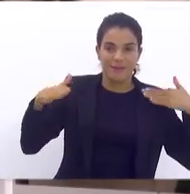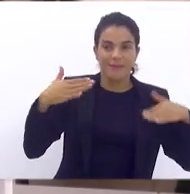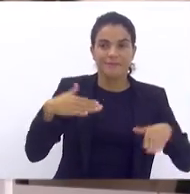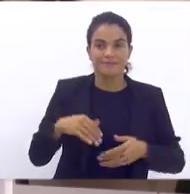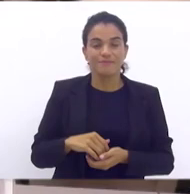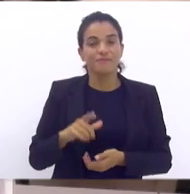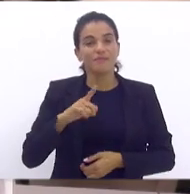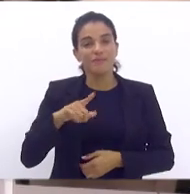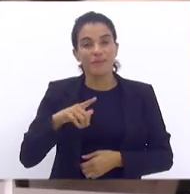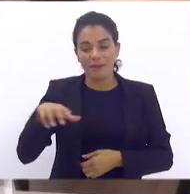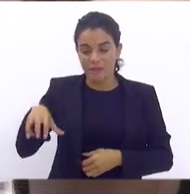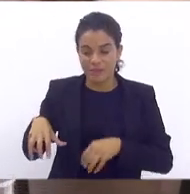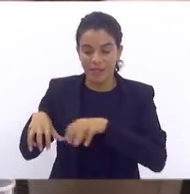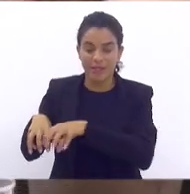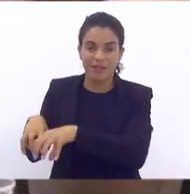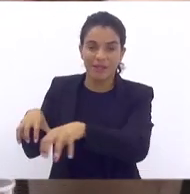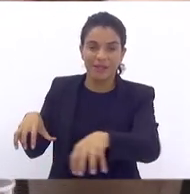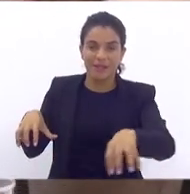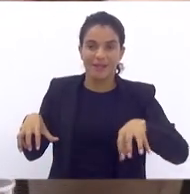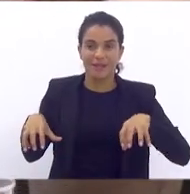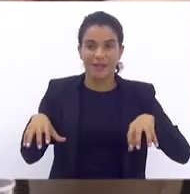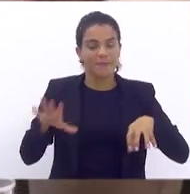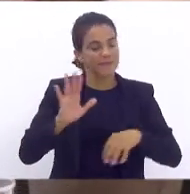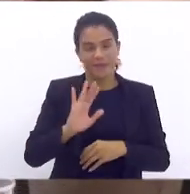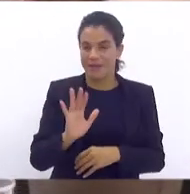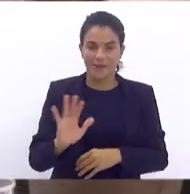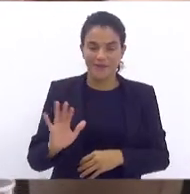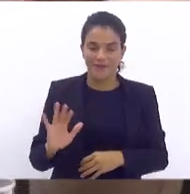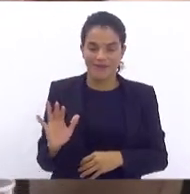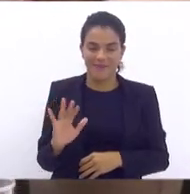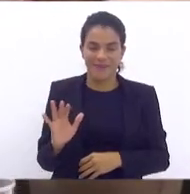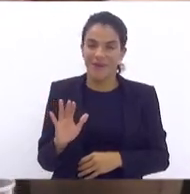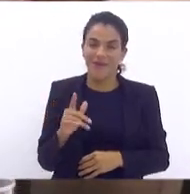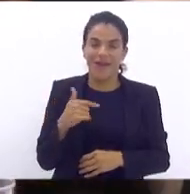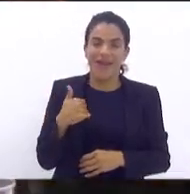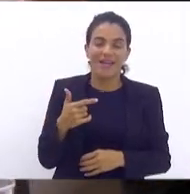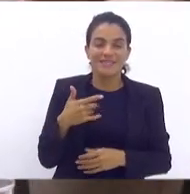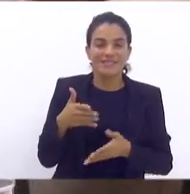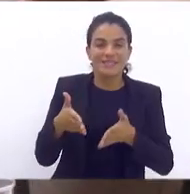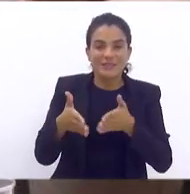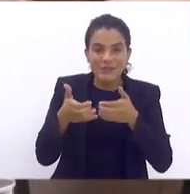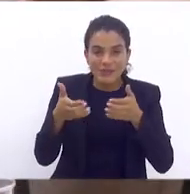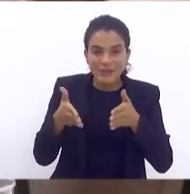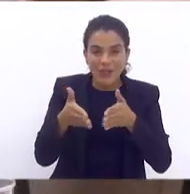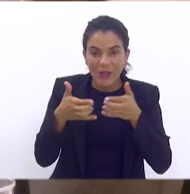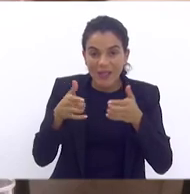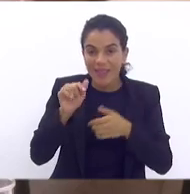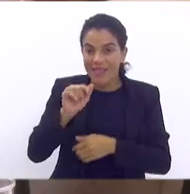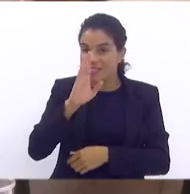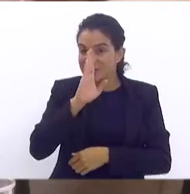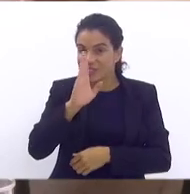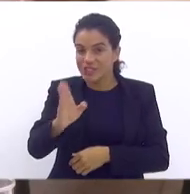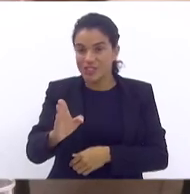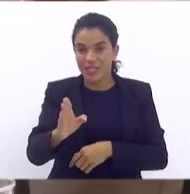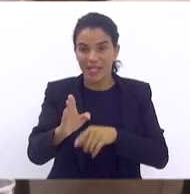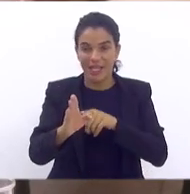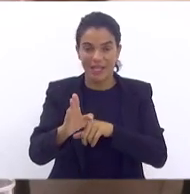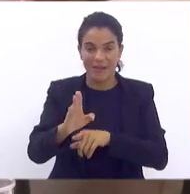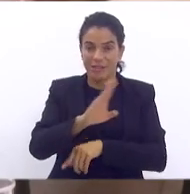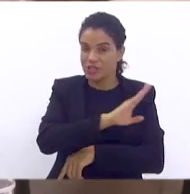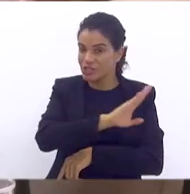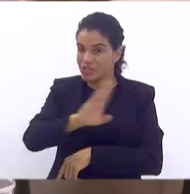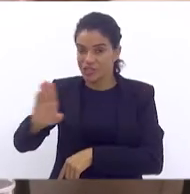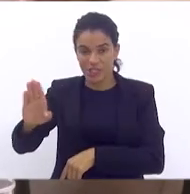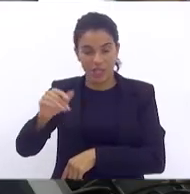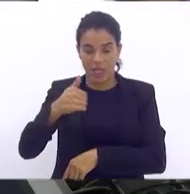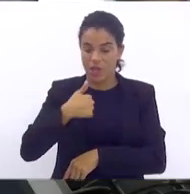vocês estão se áreas. A responsabilidade de nos enviar essas informações. Não, nós só estamos solicitando para que seja solicitado diretamente a Capitania dos Portos.